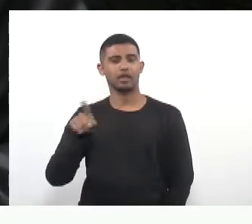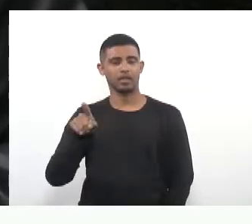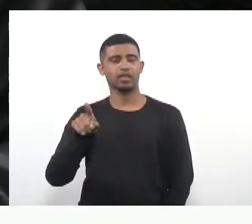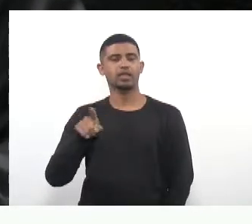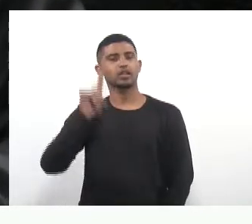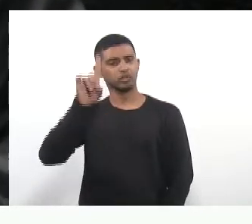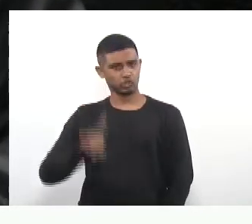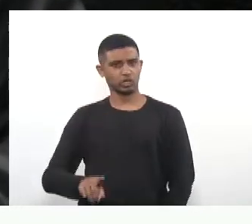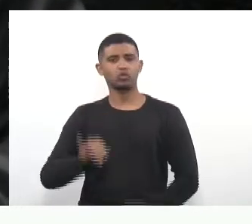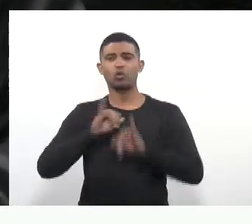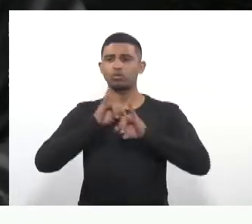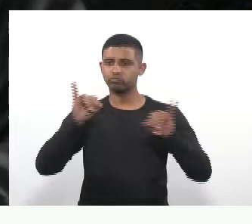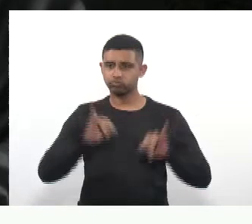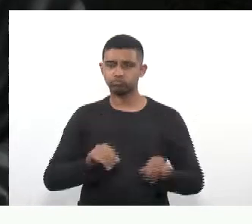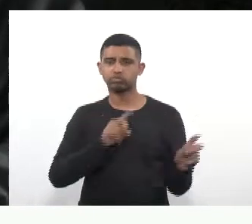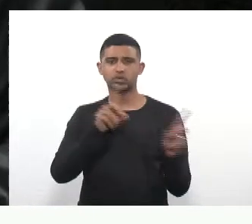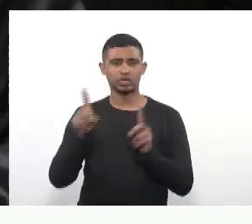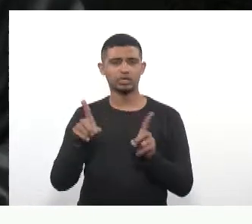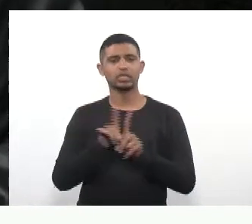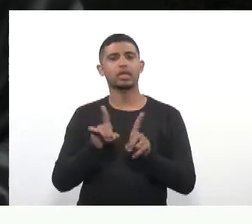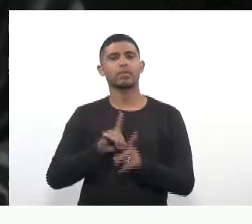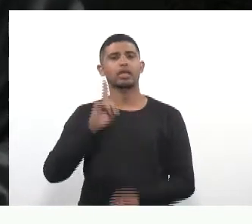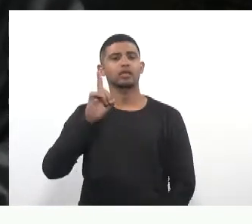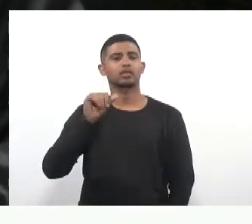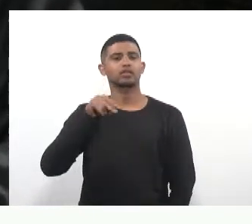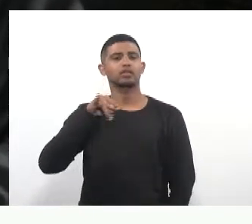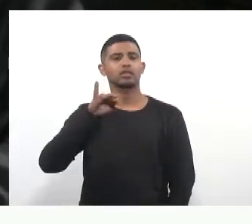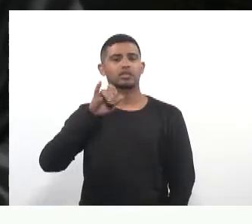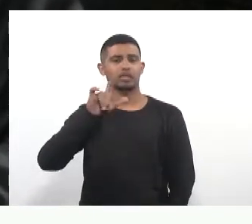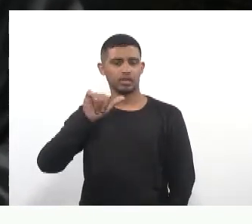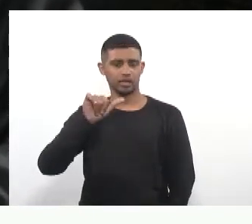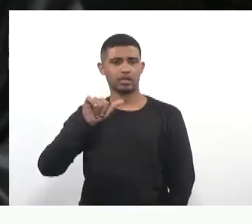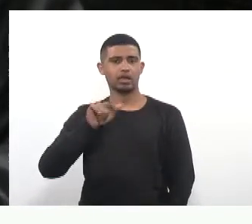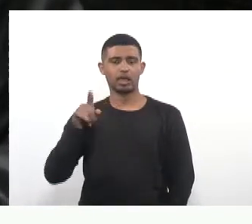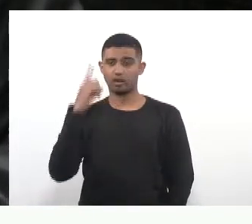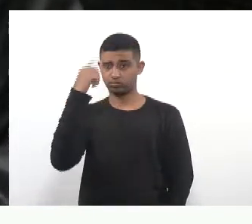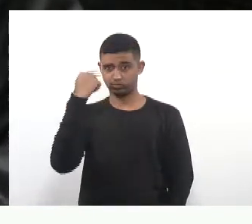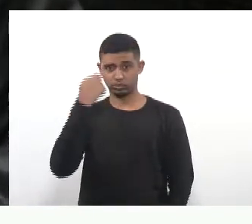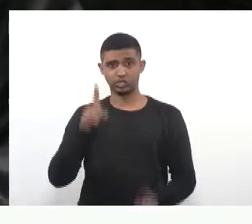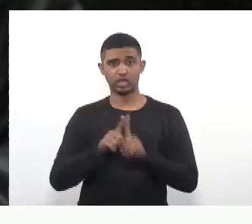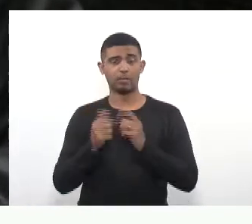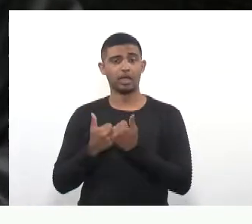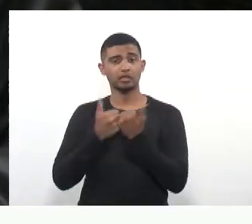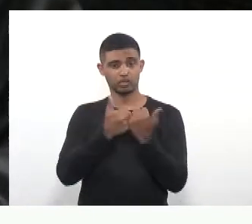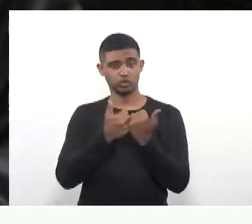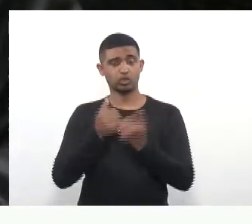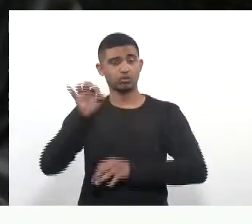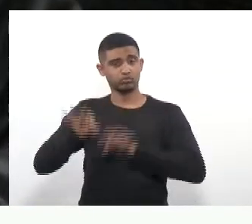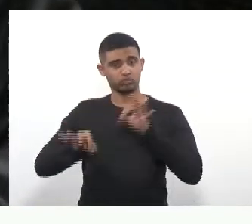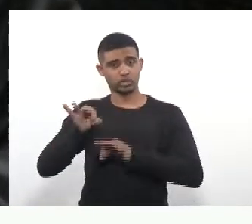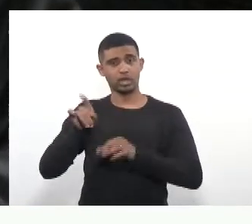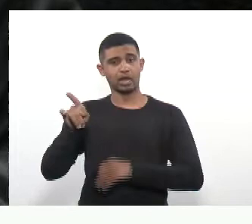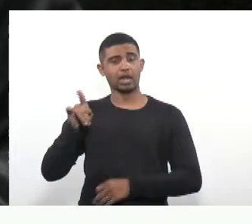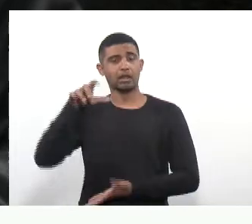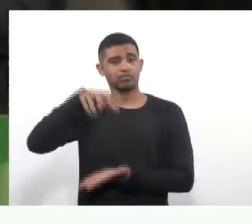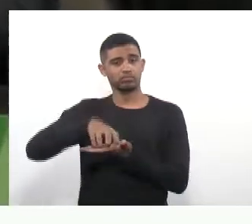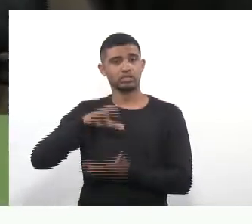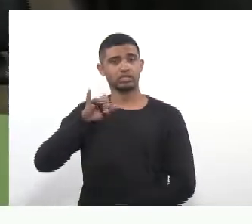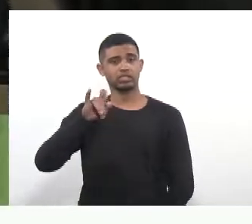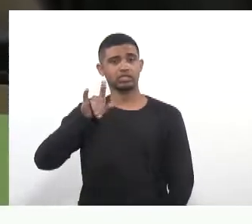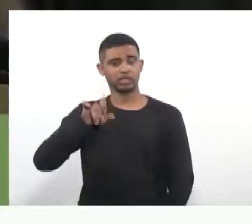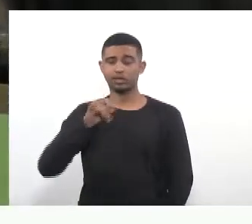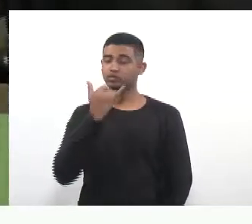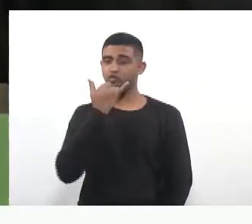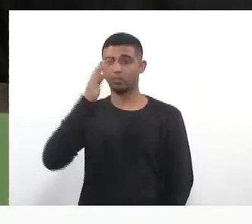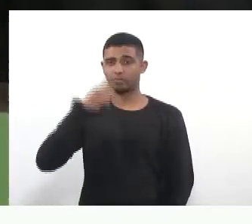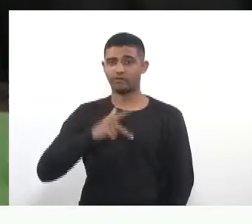diretor comercial, doutora Daniela, advogada e assessora jurídica da SEDAI, ouvidora,